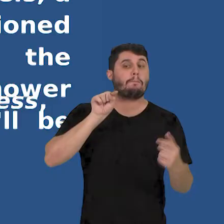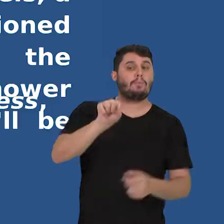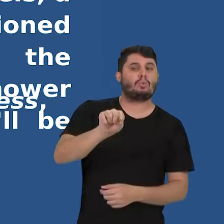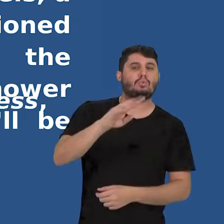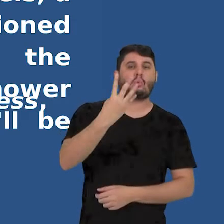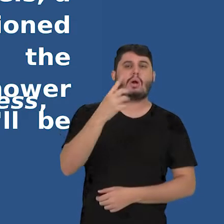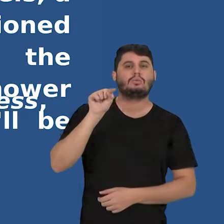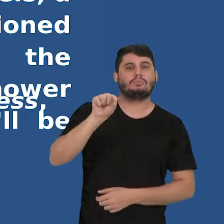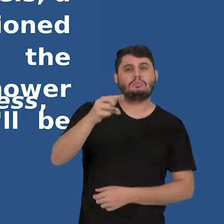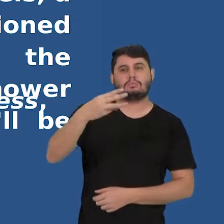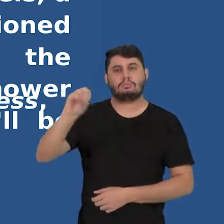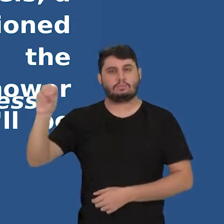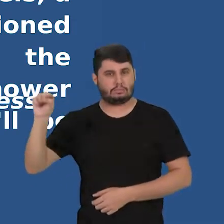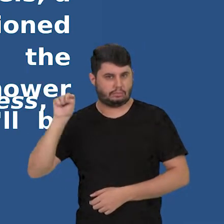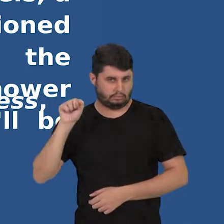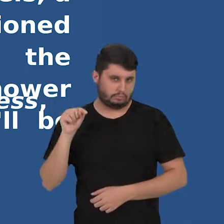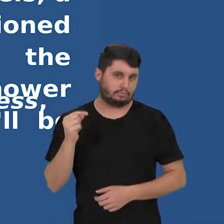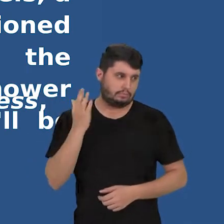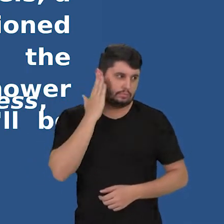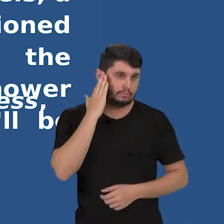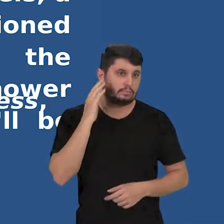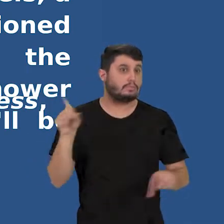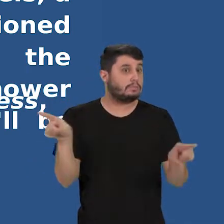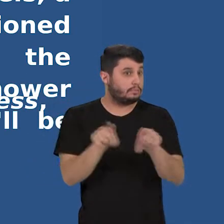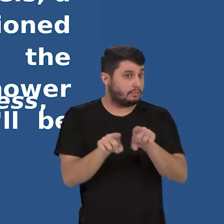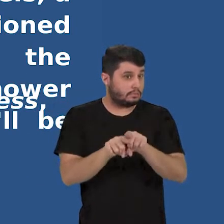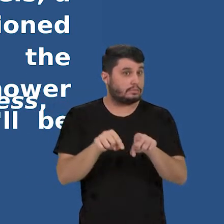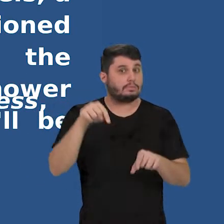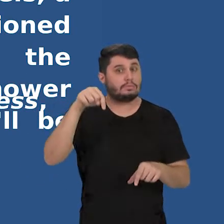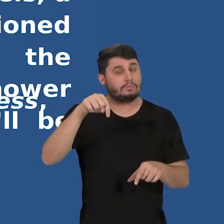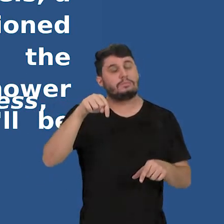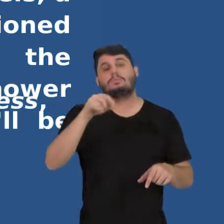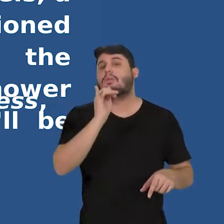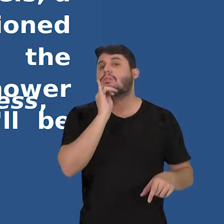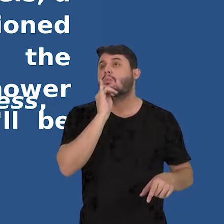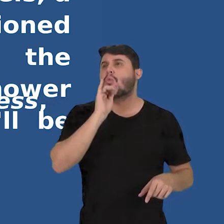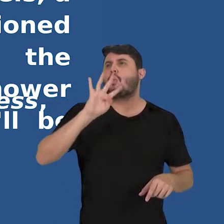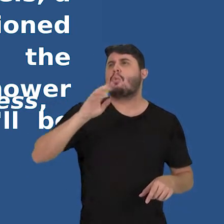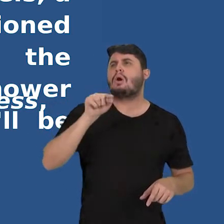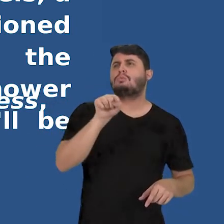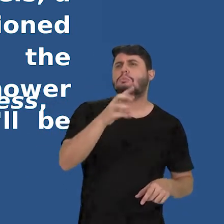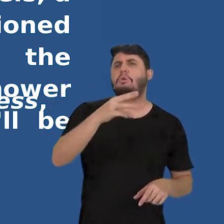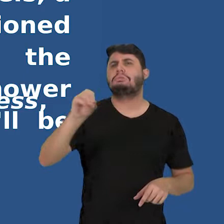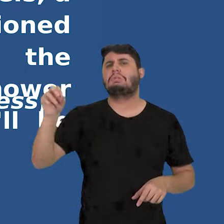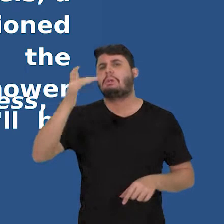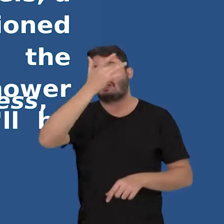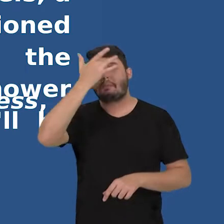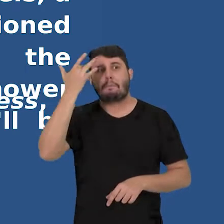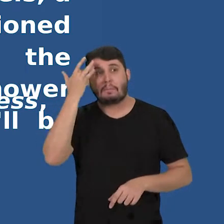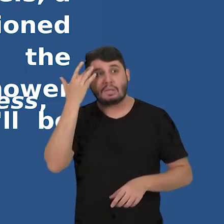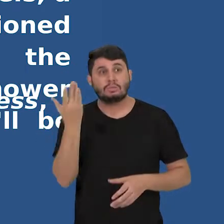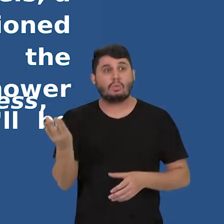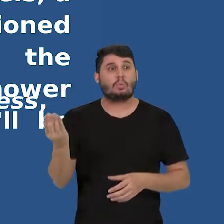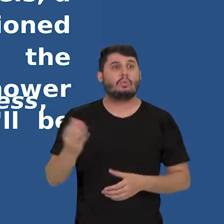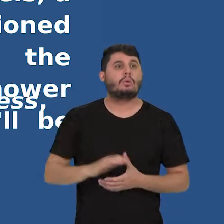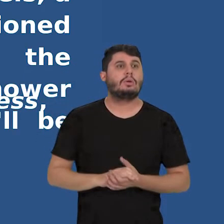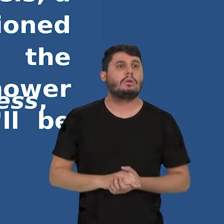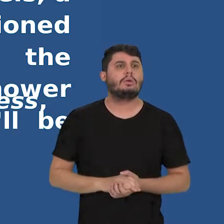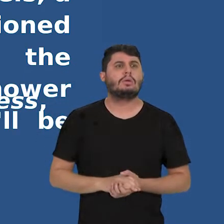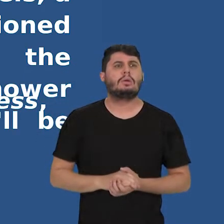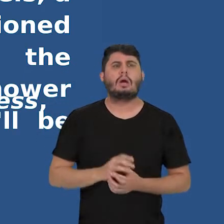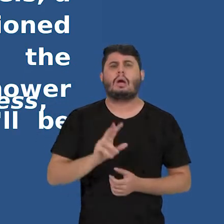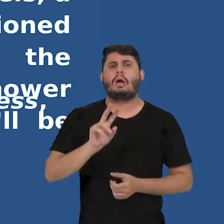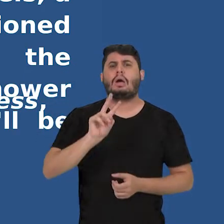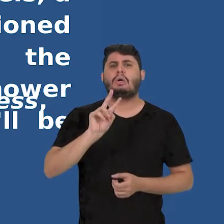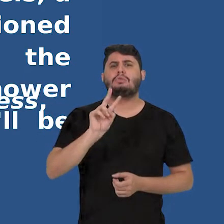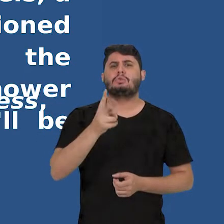tem a palavra people, que é uma palavra de conhecimento geral, ou seja, 4.300 pessoas para 2.000 showers,